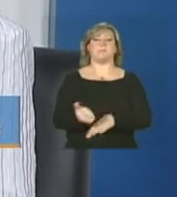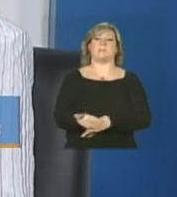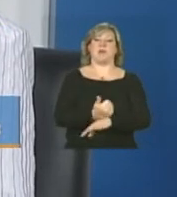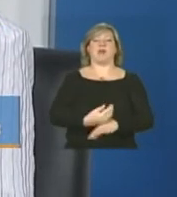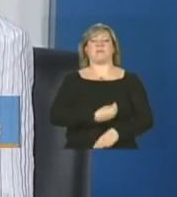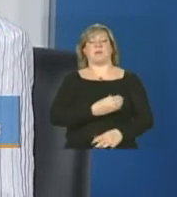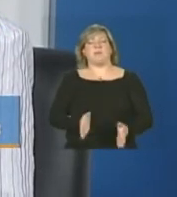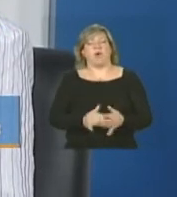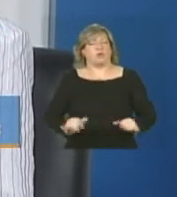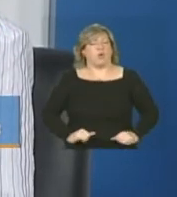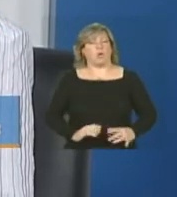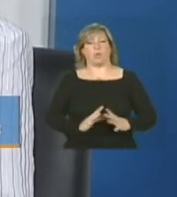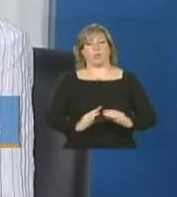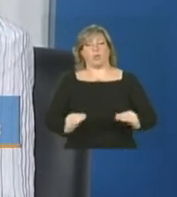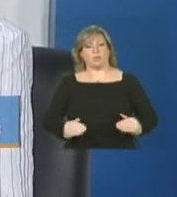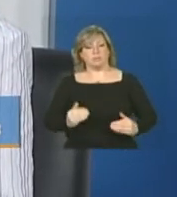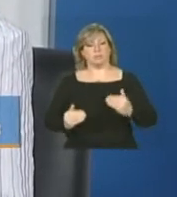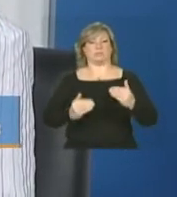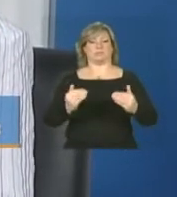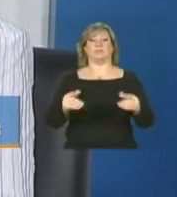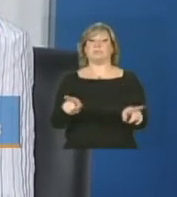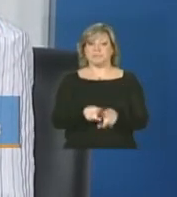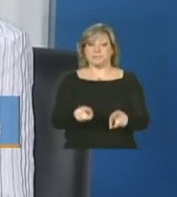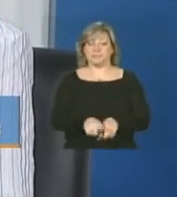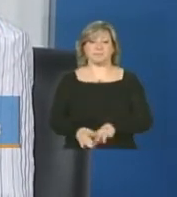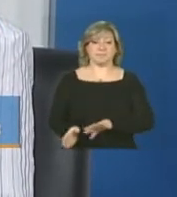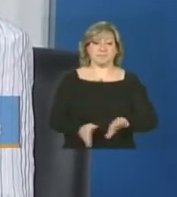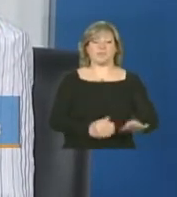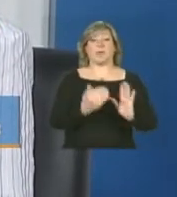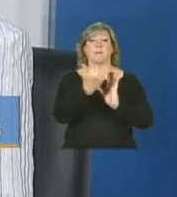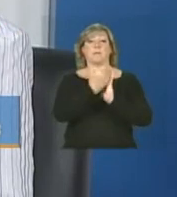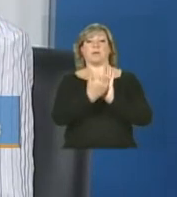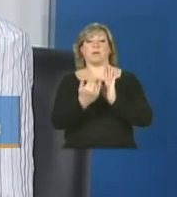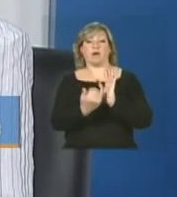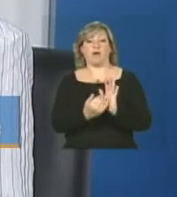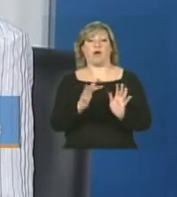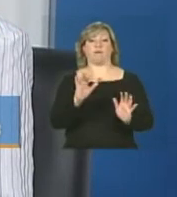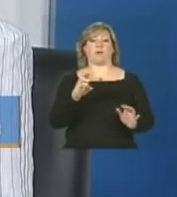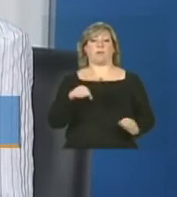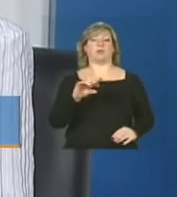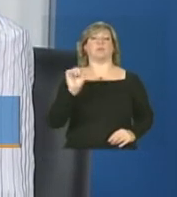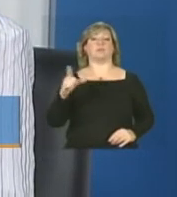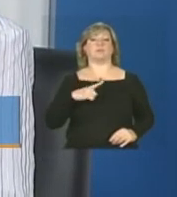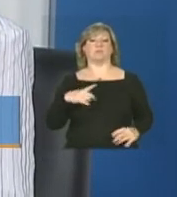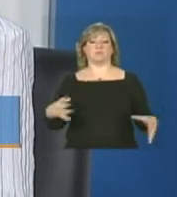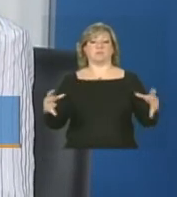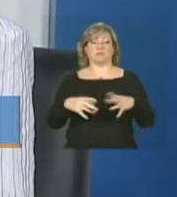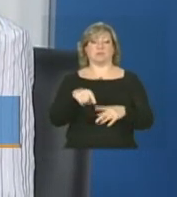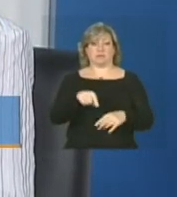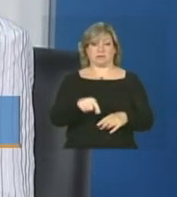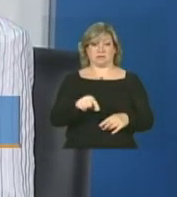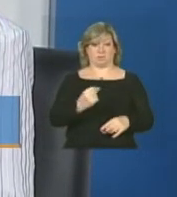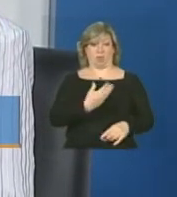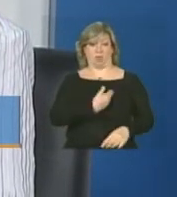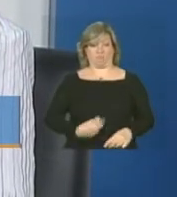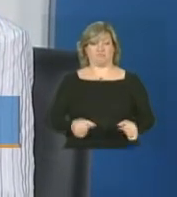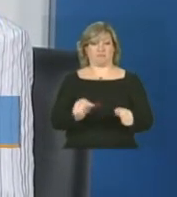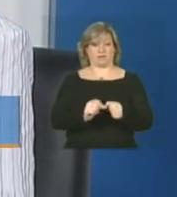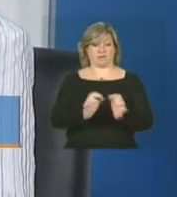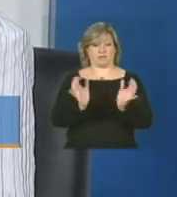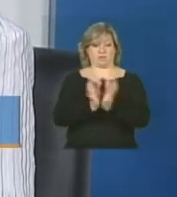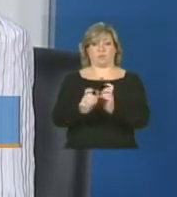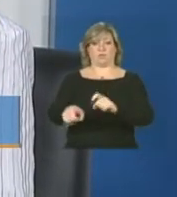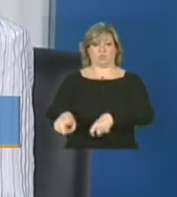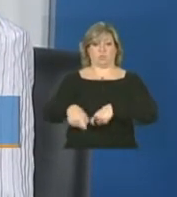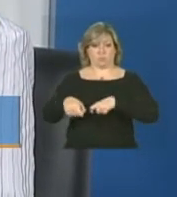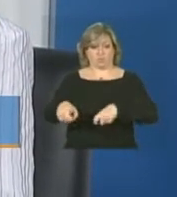O programa de fomento à produção, né, na parte da inclusão produtiva rural, o governo criou um programa de